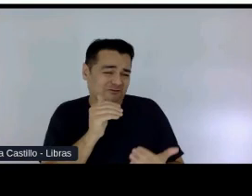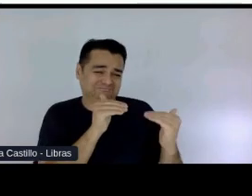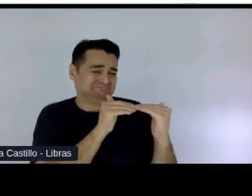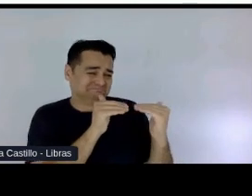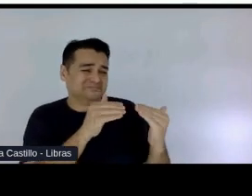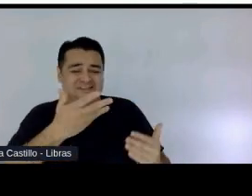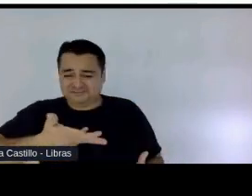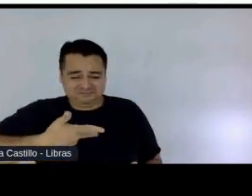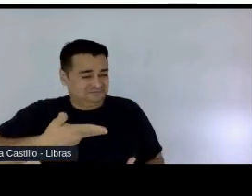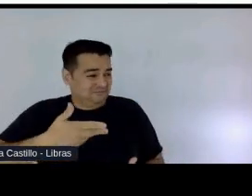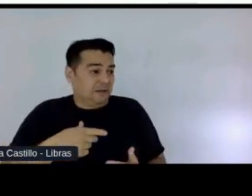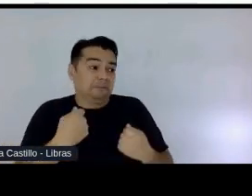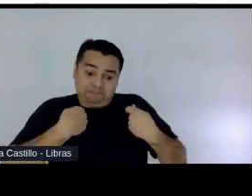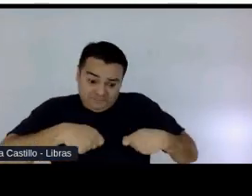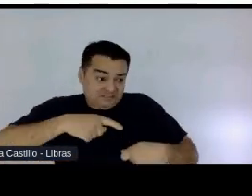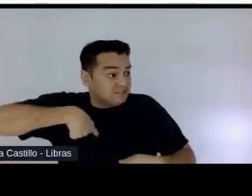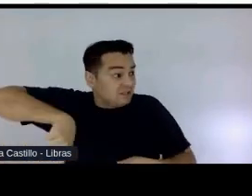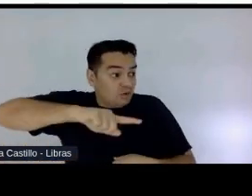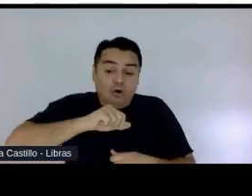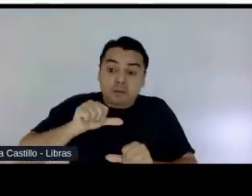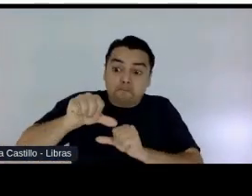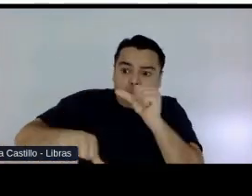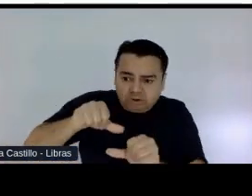Estar apto a mudanças, né?